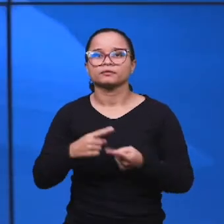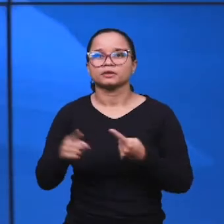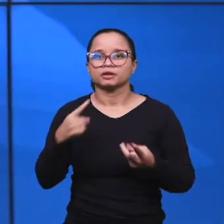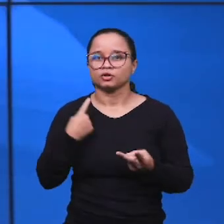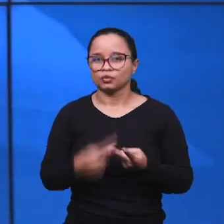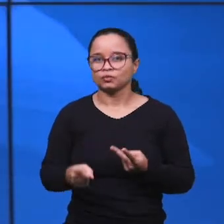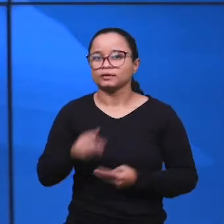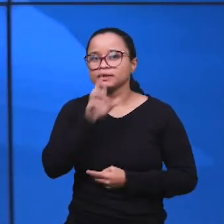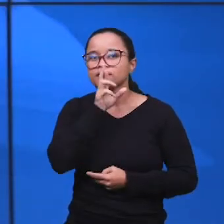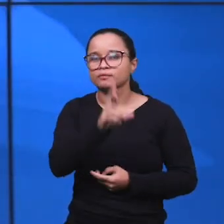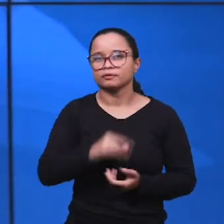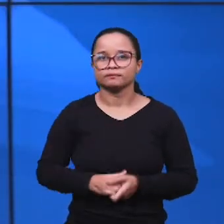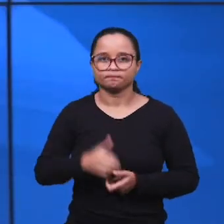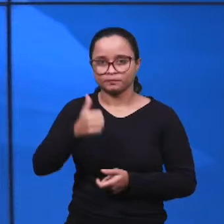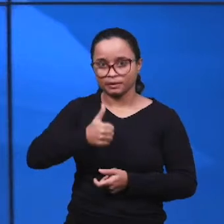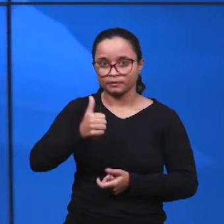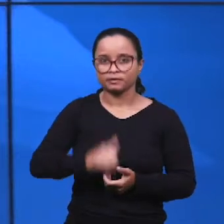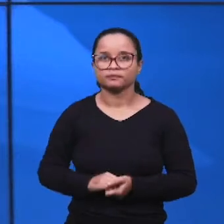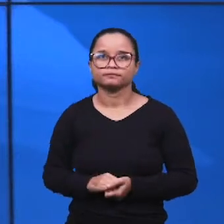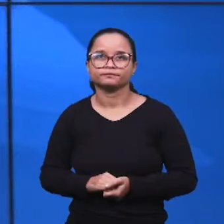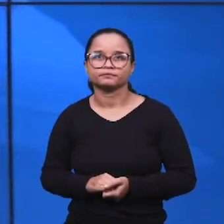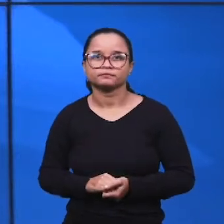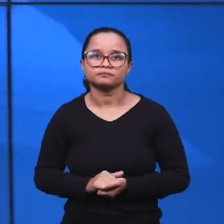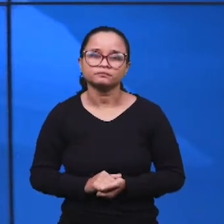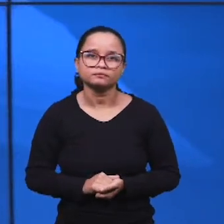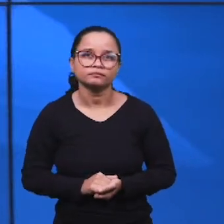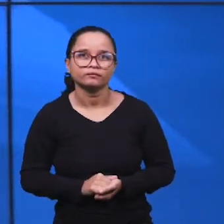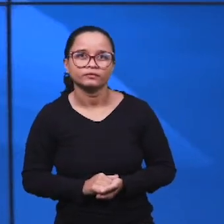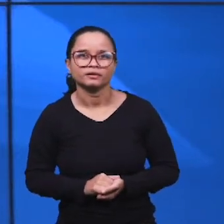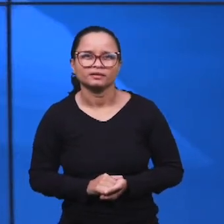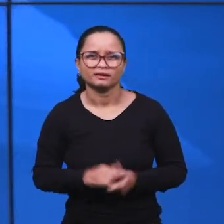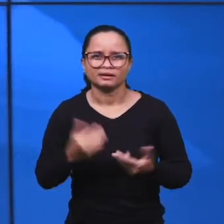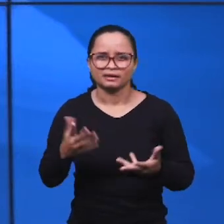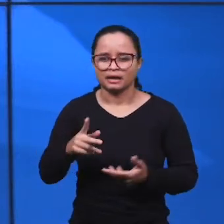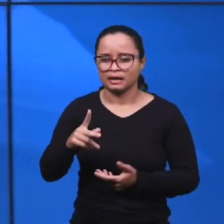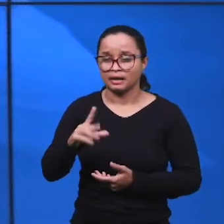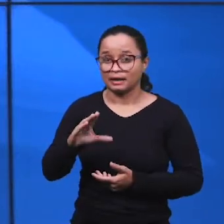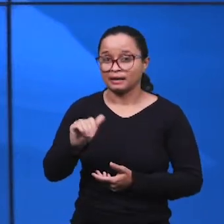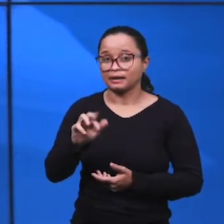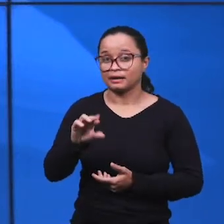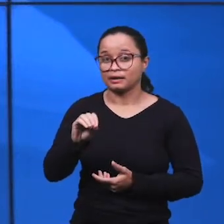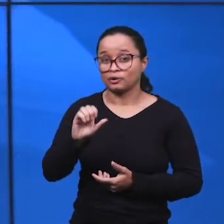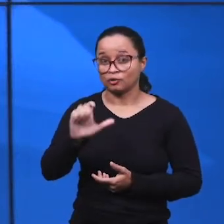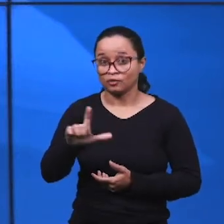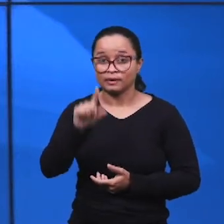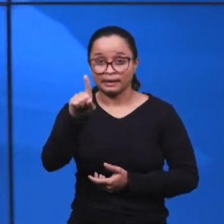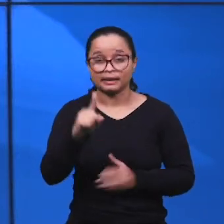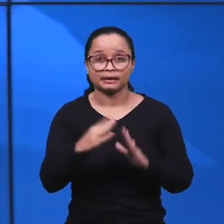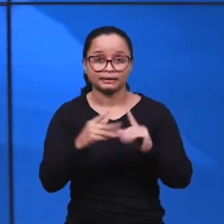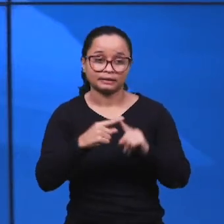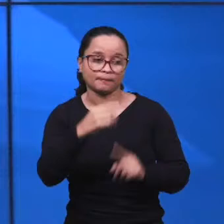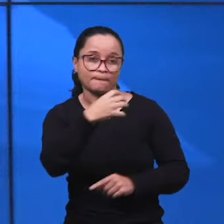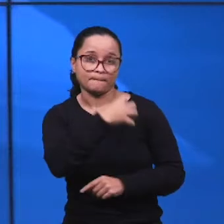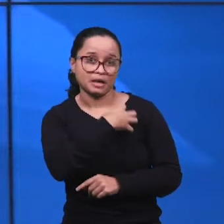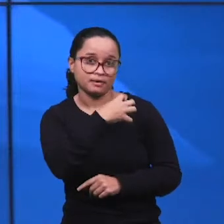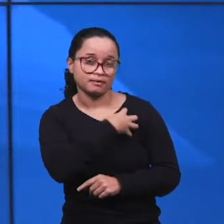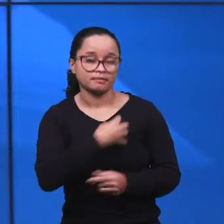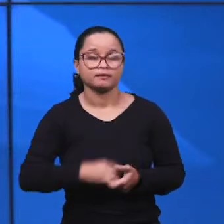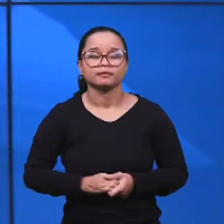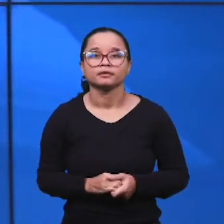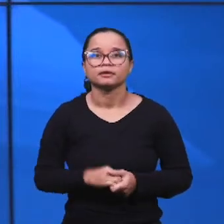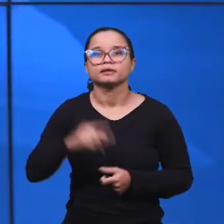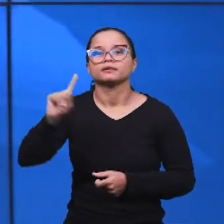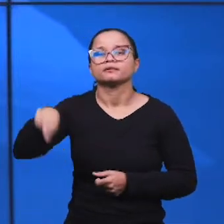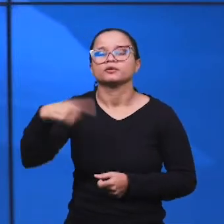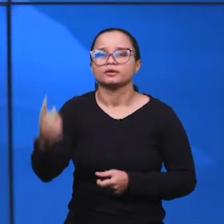respostas. Primeiro é a Carol, lá da nossa igreja em Brumado, na Bahia. ela vai nos dar uma resposta e, em seguida, lá